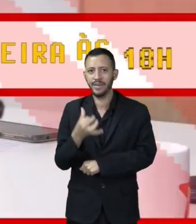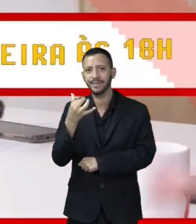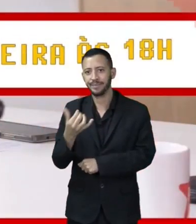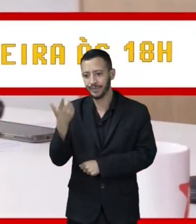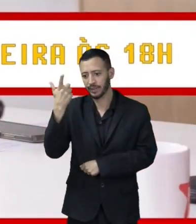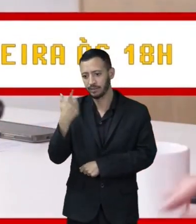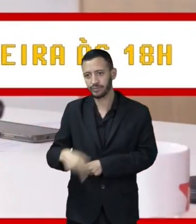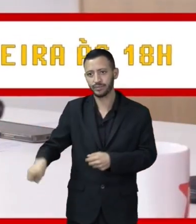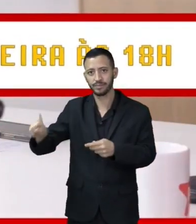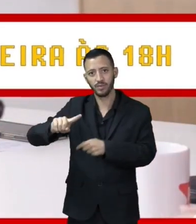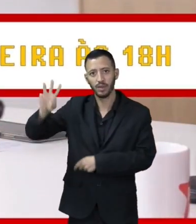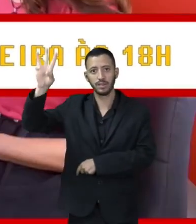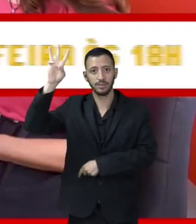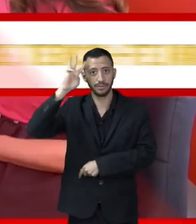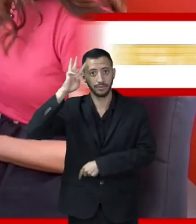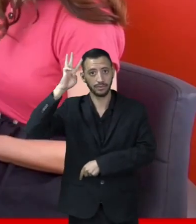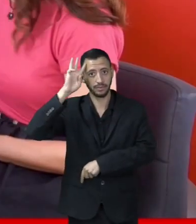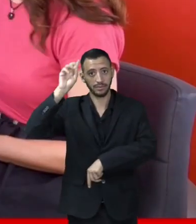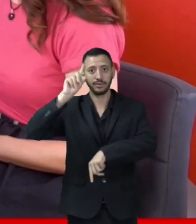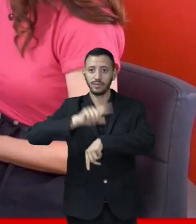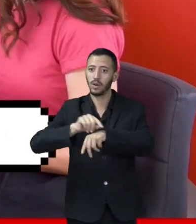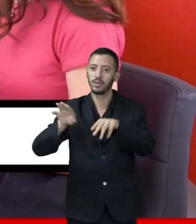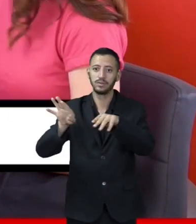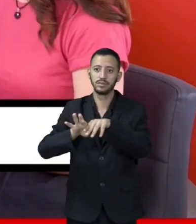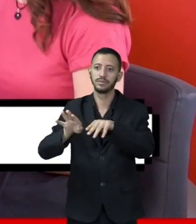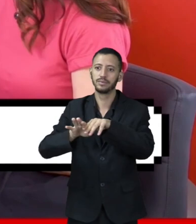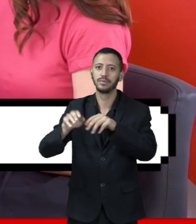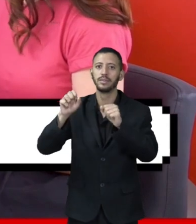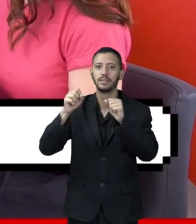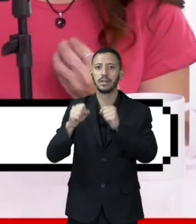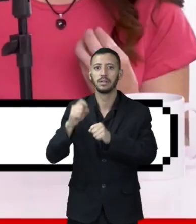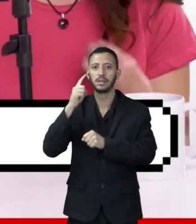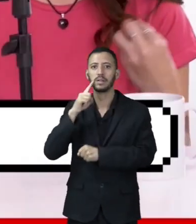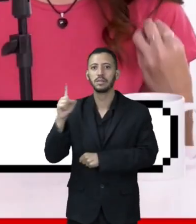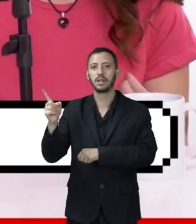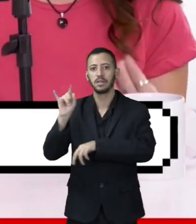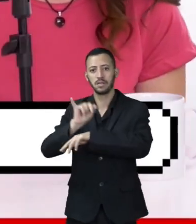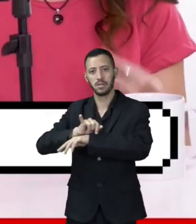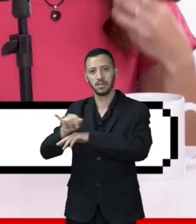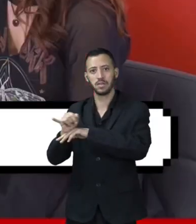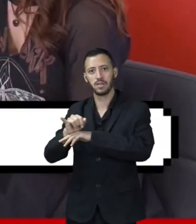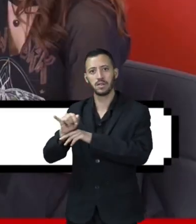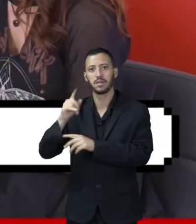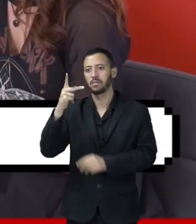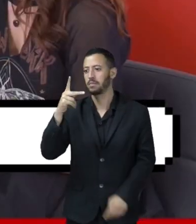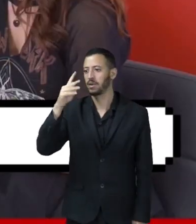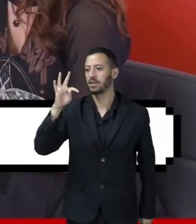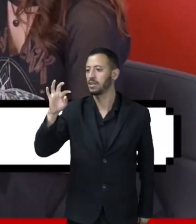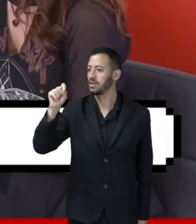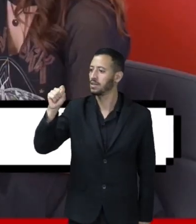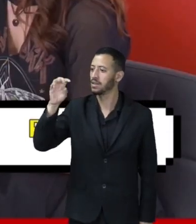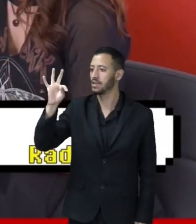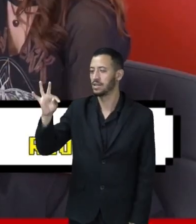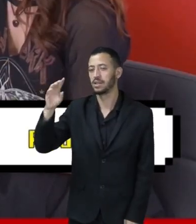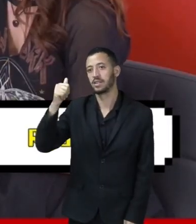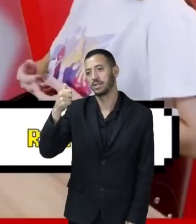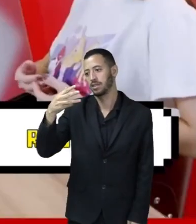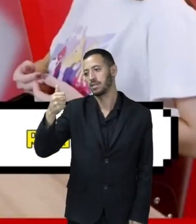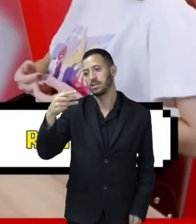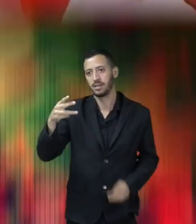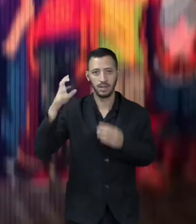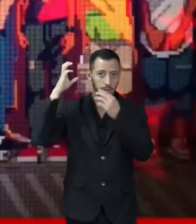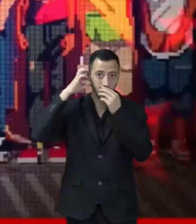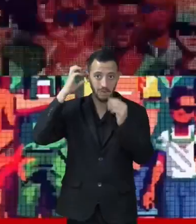às terças no mesmo horário. Assista pelo canal do PT no YouTube, PT Sat, canal 1313,